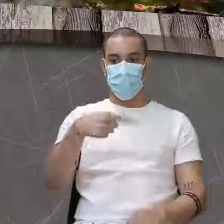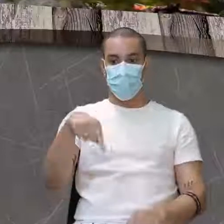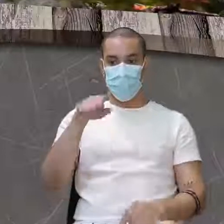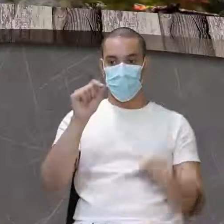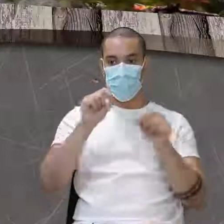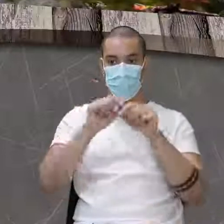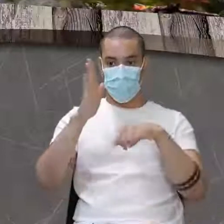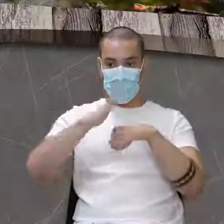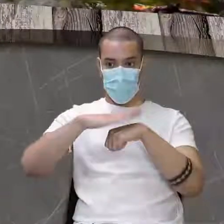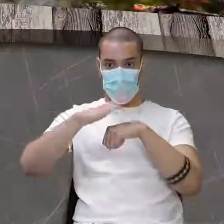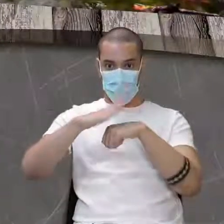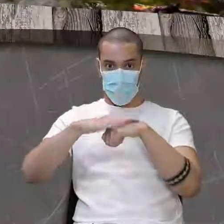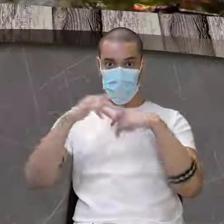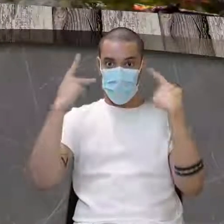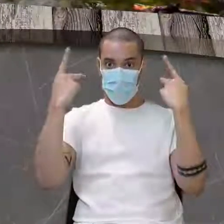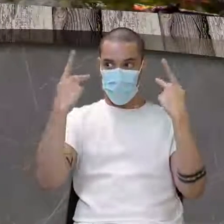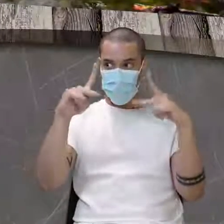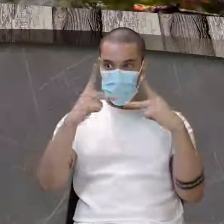suas atitudes,